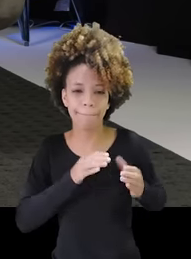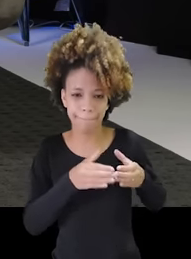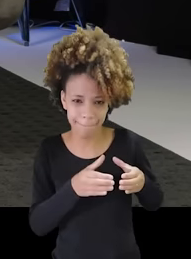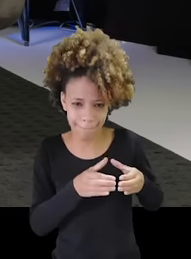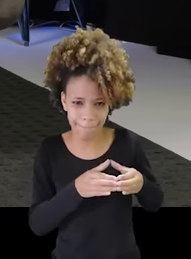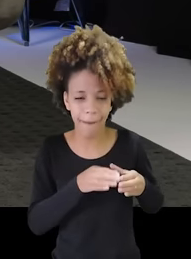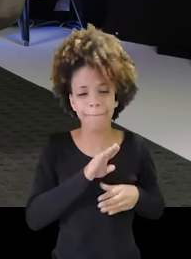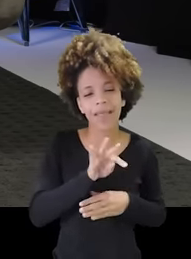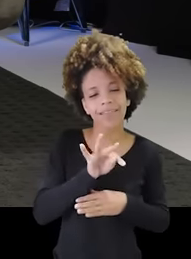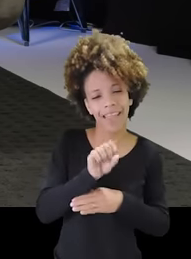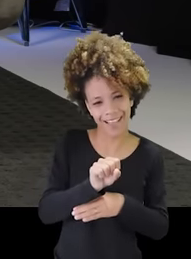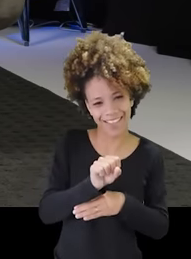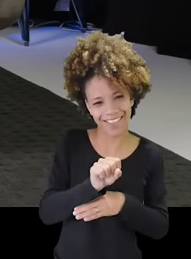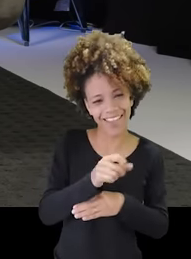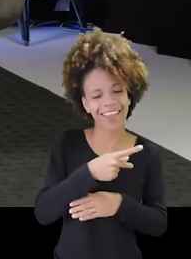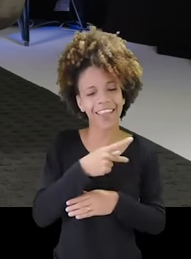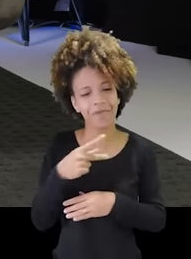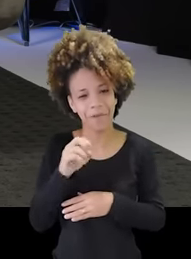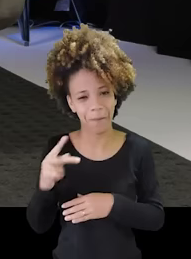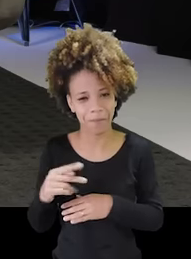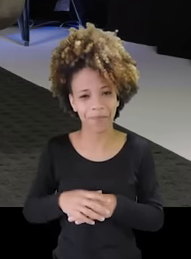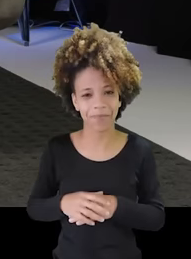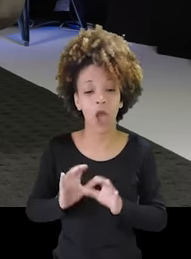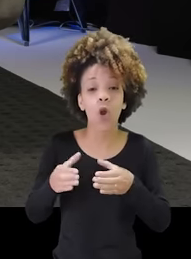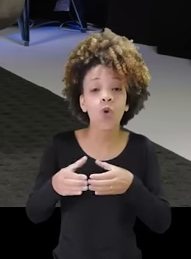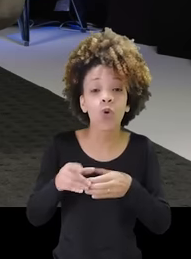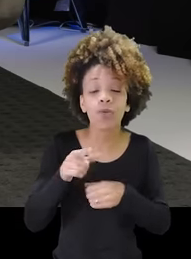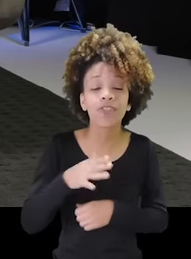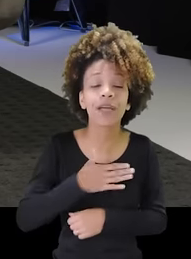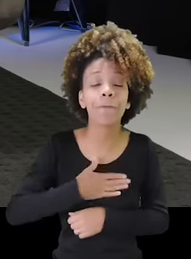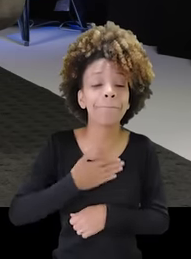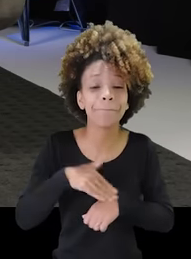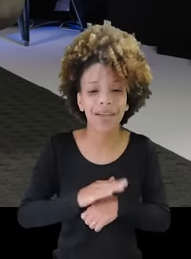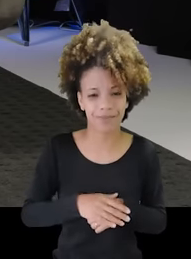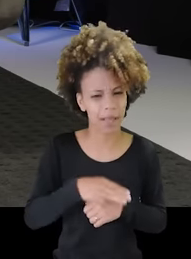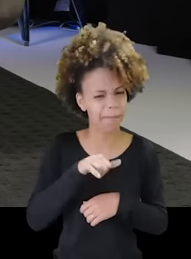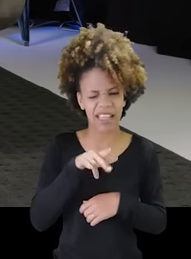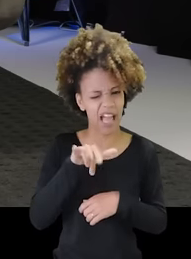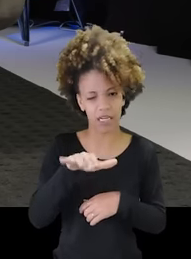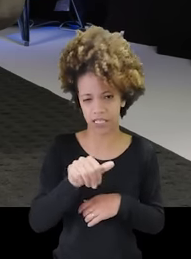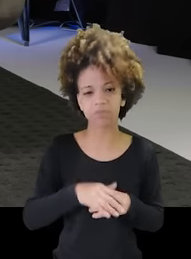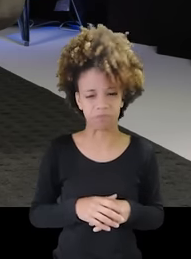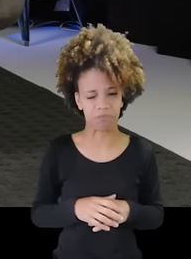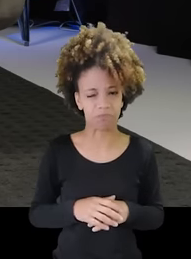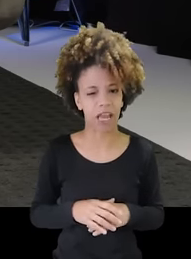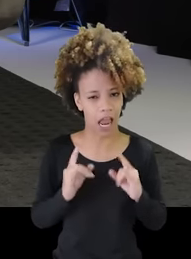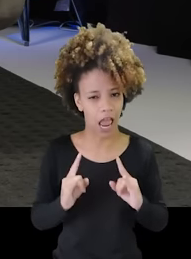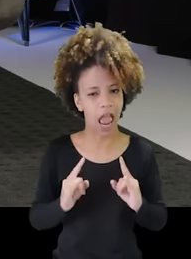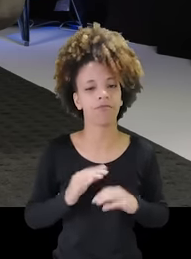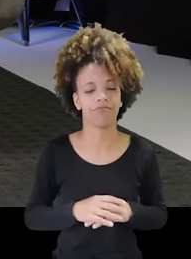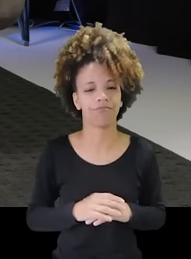bandana do grupo do BTS de k-pop escreve o grupo que você mais gosta pode ser metálica ou